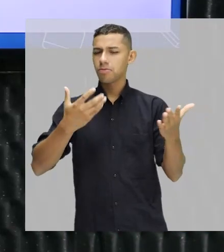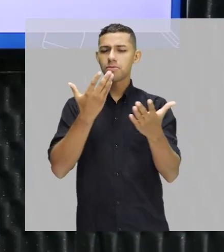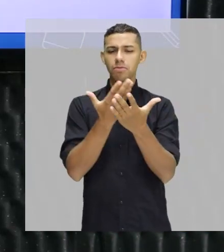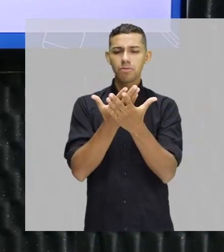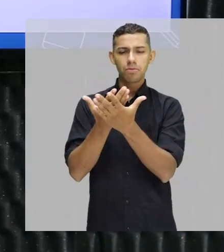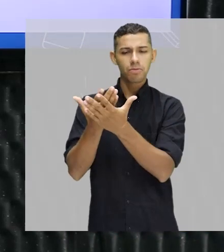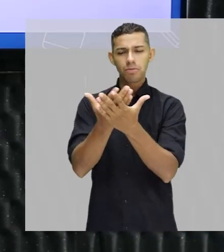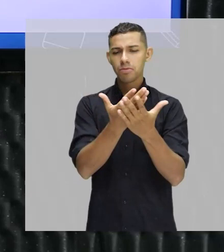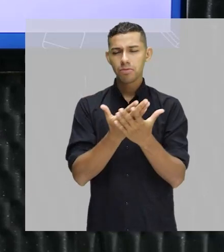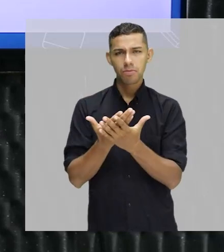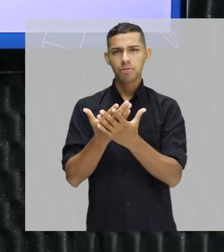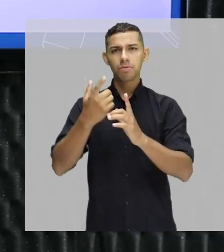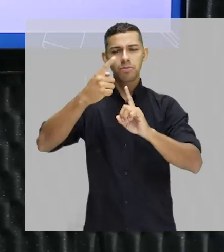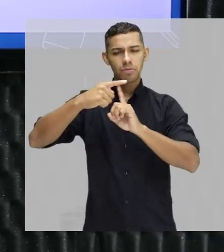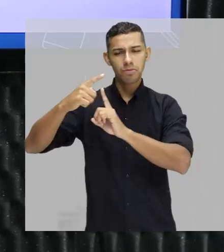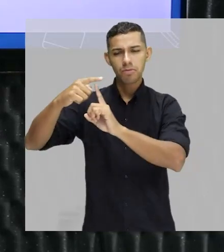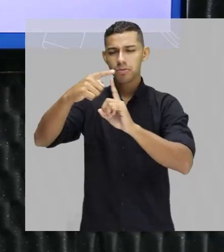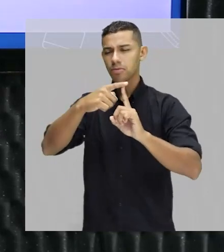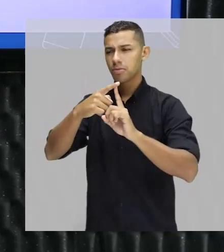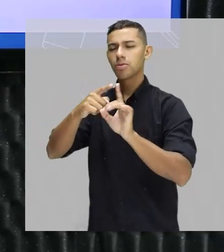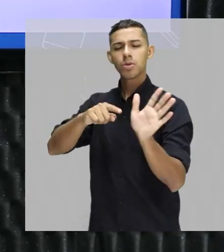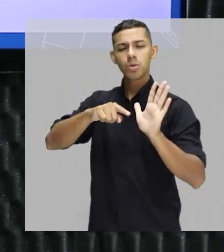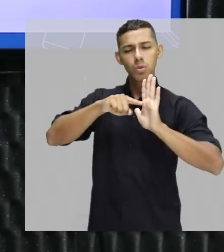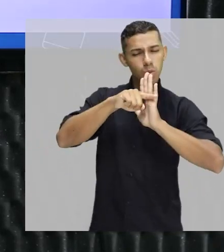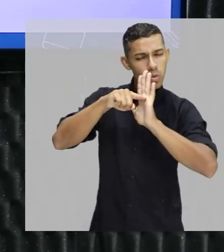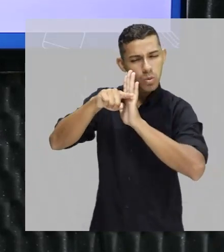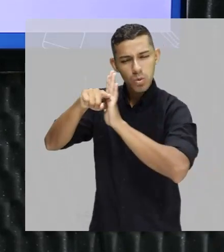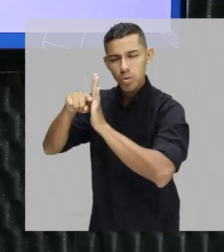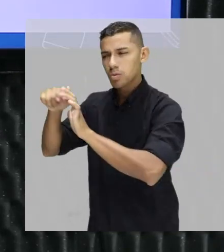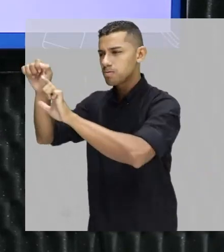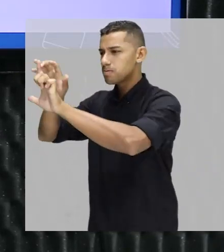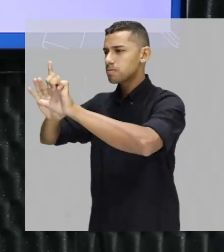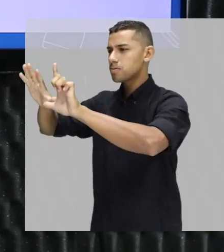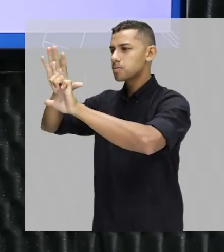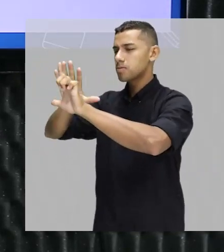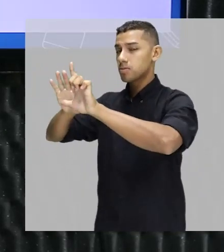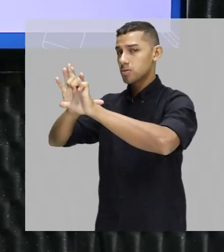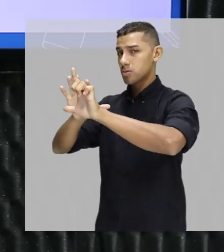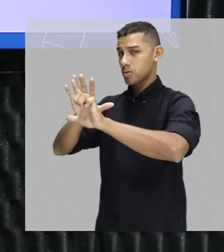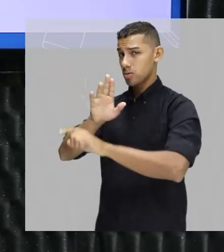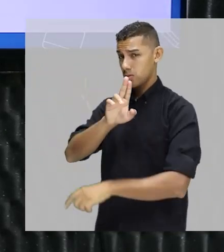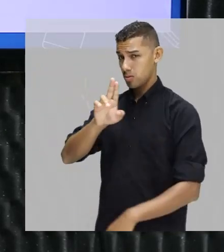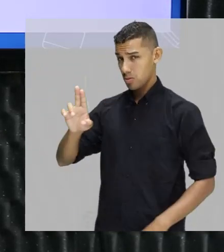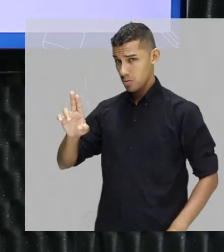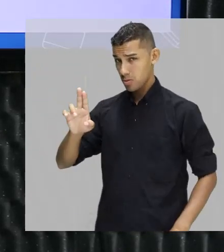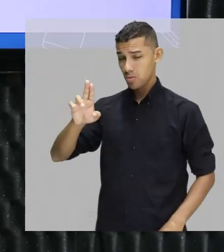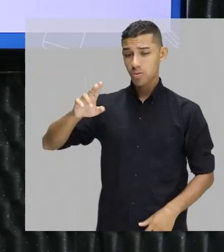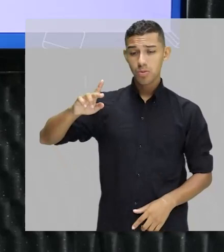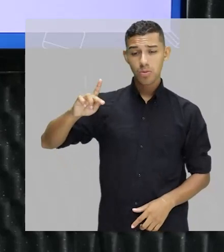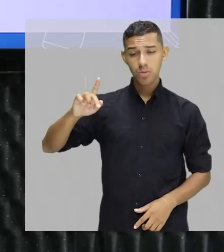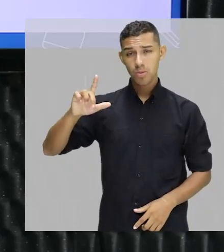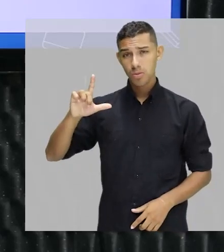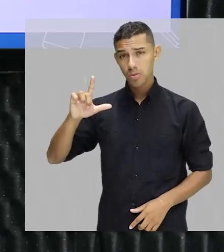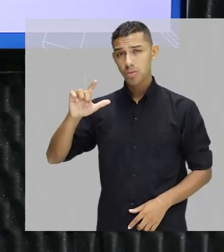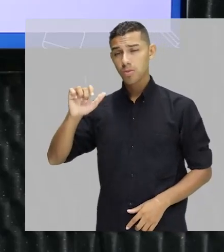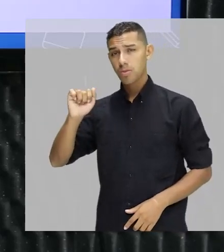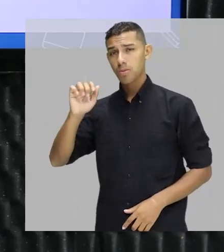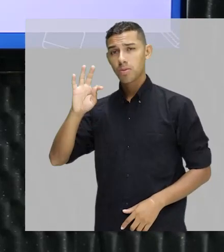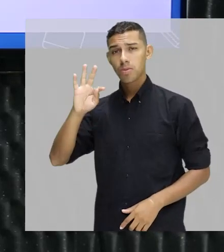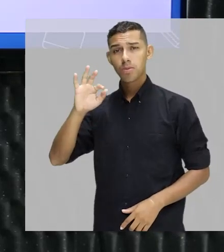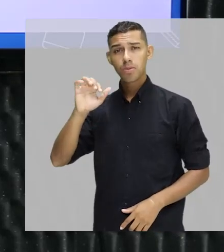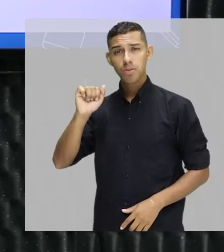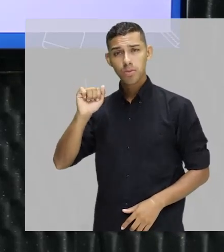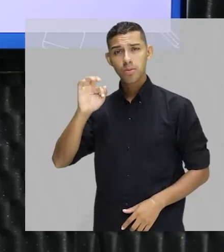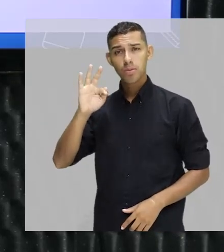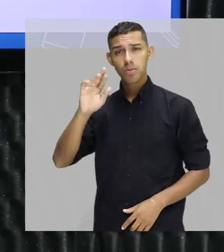lá na plataforma Gonçalves Dias e verifica essas aulas anteriores, para que vocês possam dar continuidade a esse tema. Então vamos lá